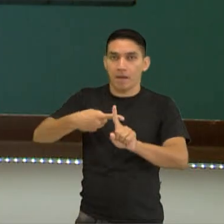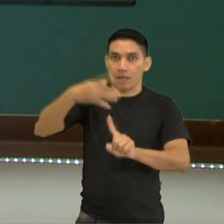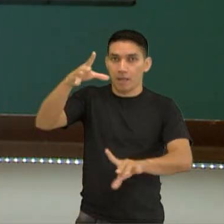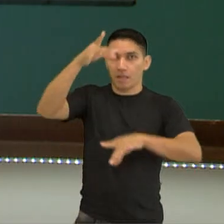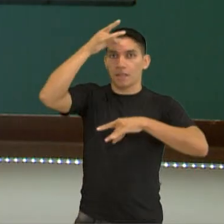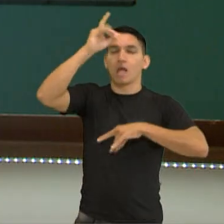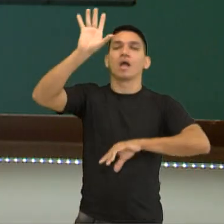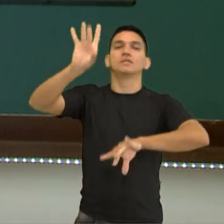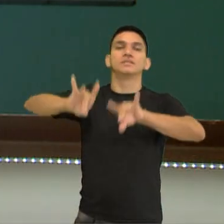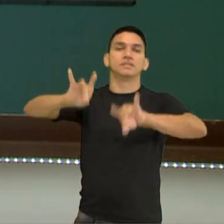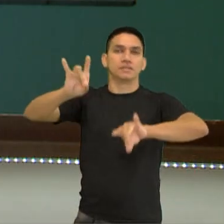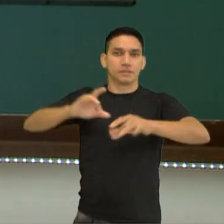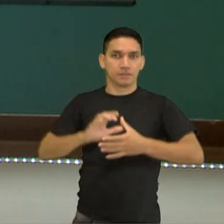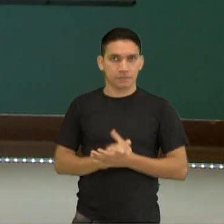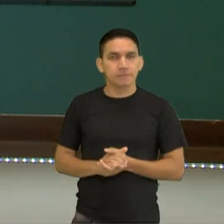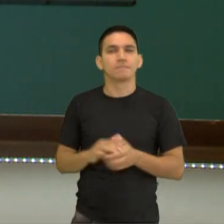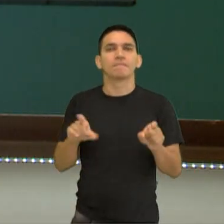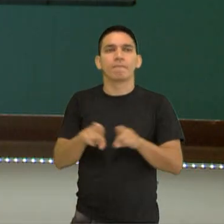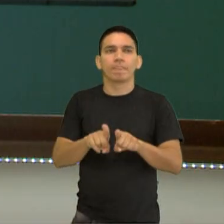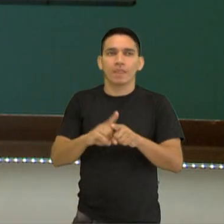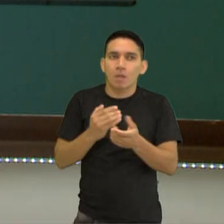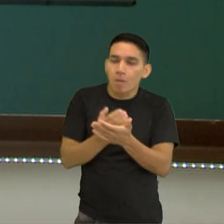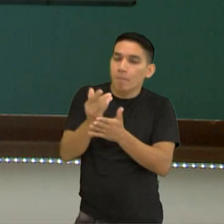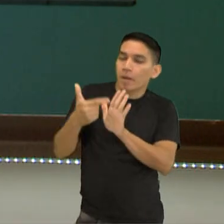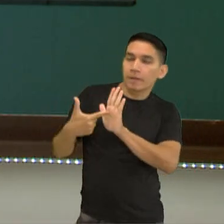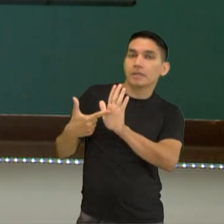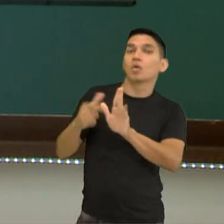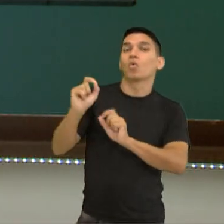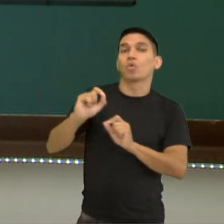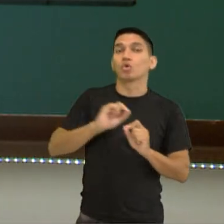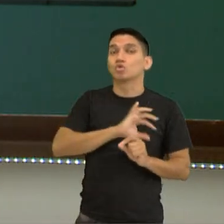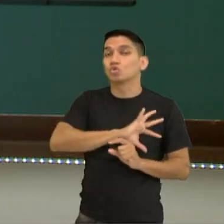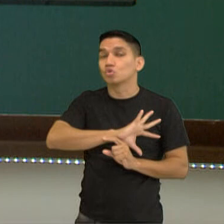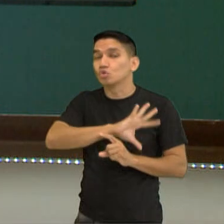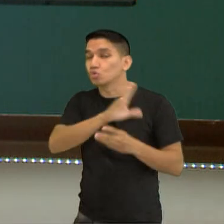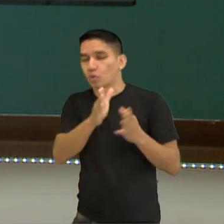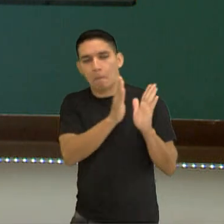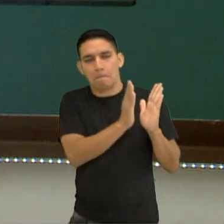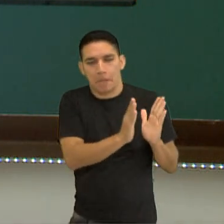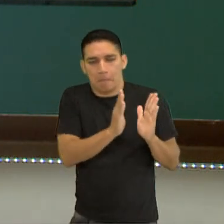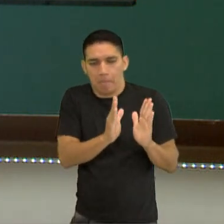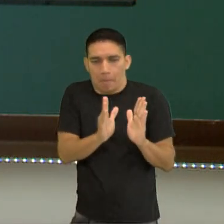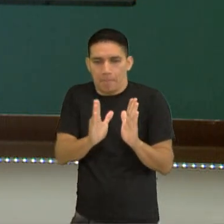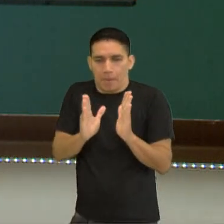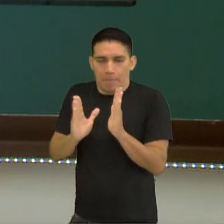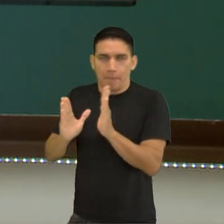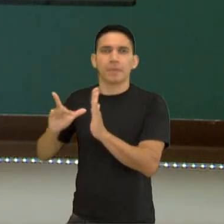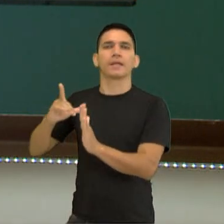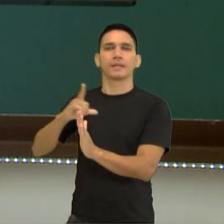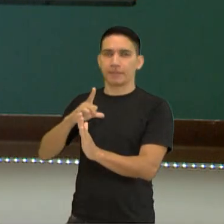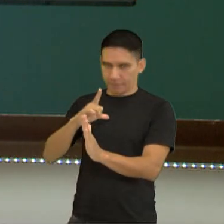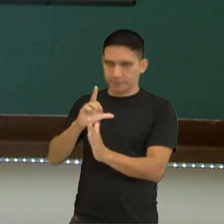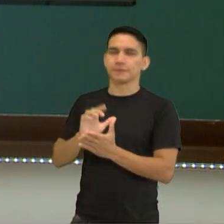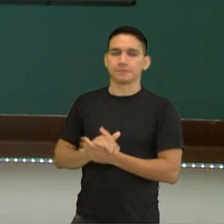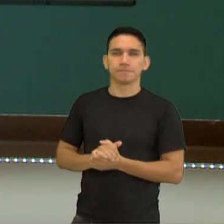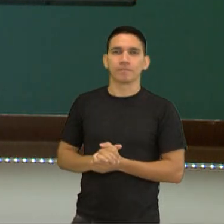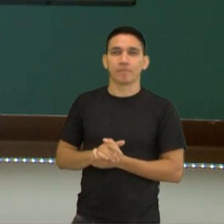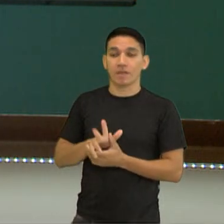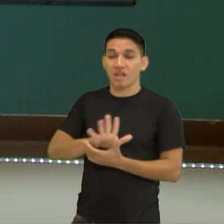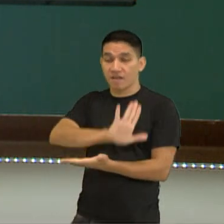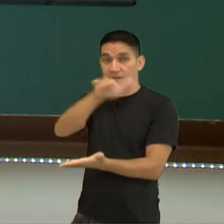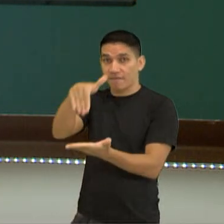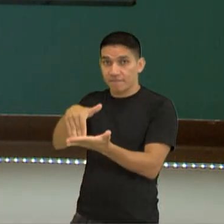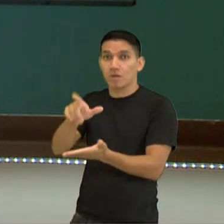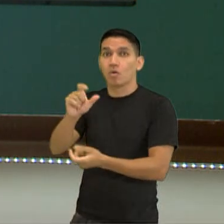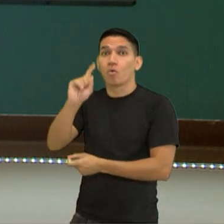teatral. E ela começa todas essas divisórias, essas divisões, né? E ela termina com